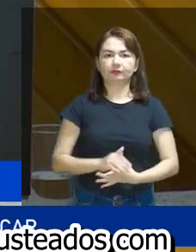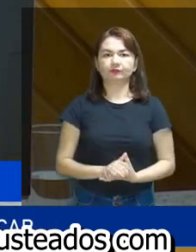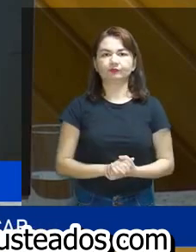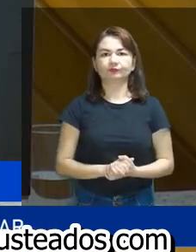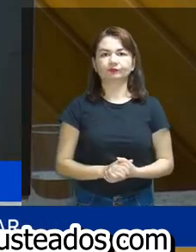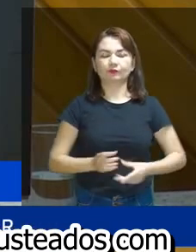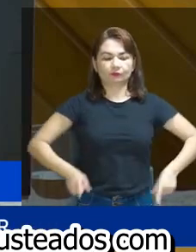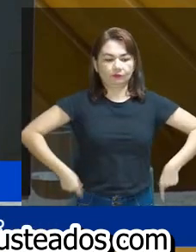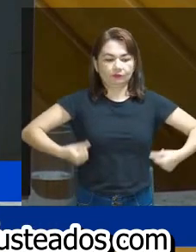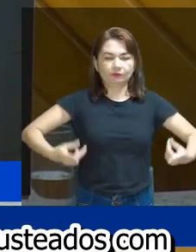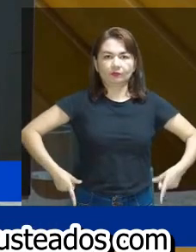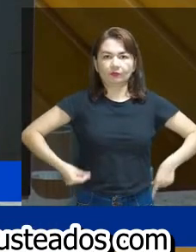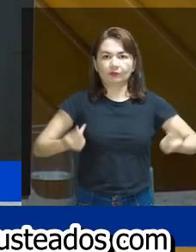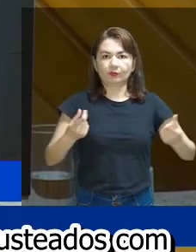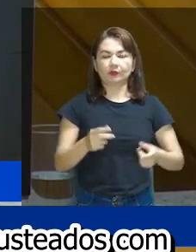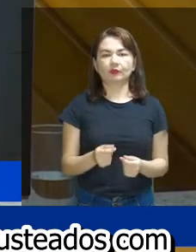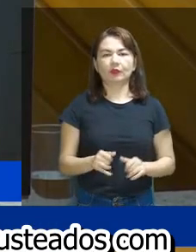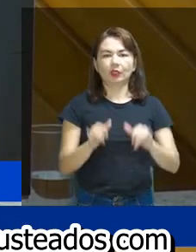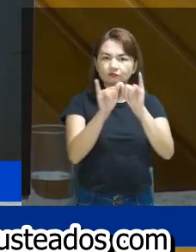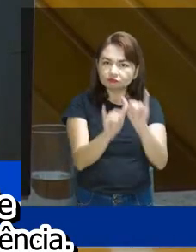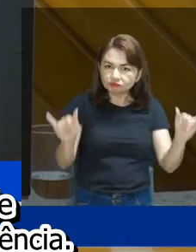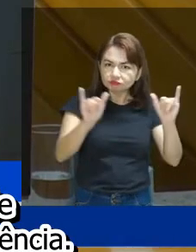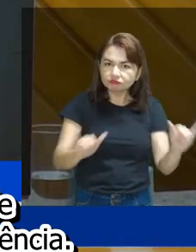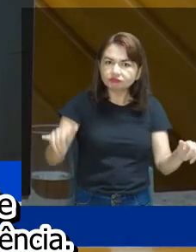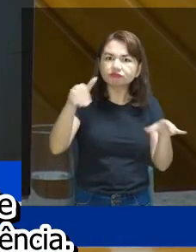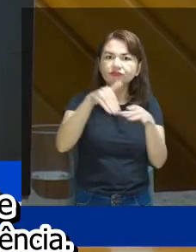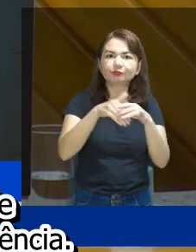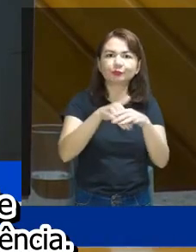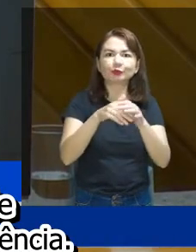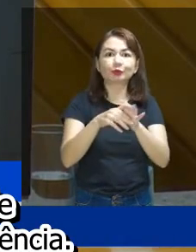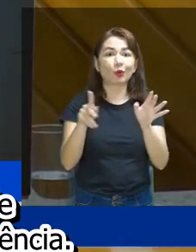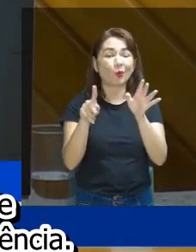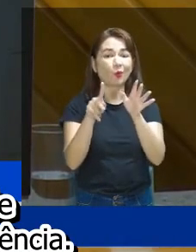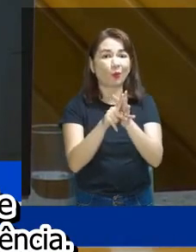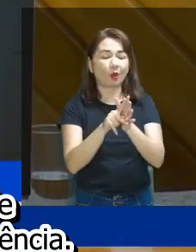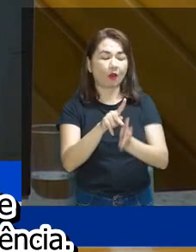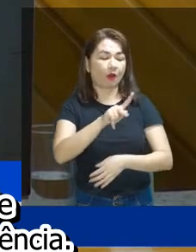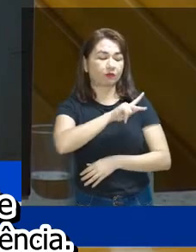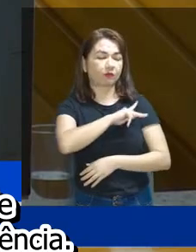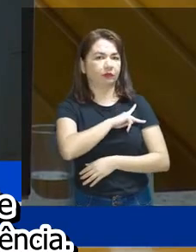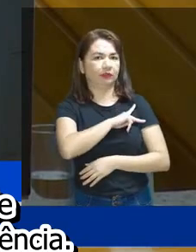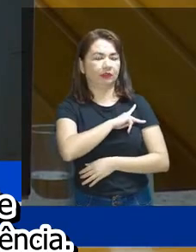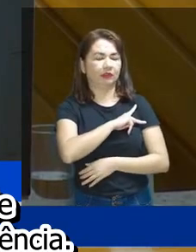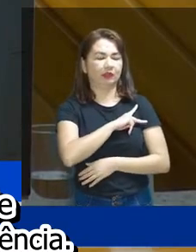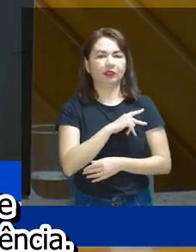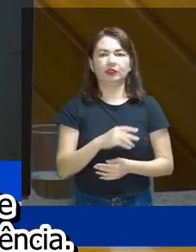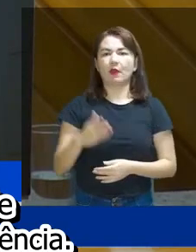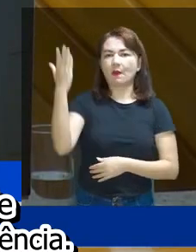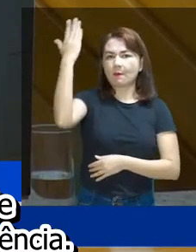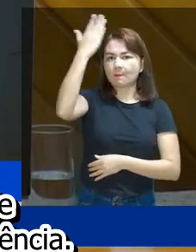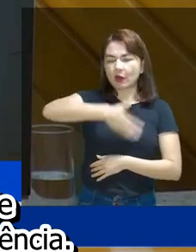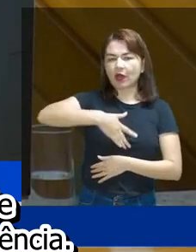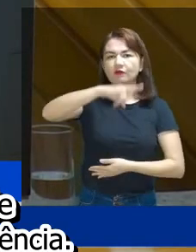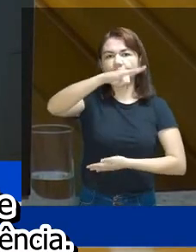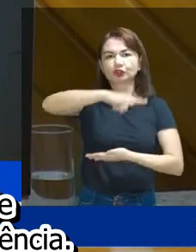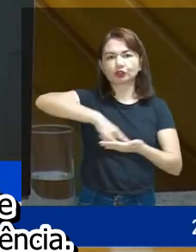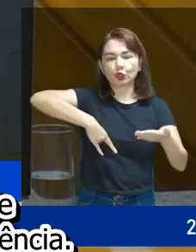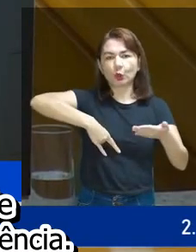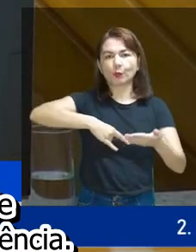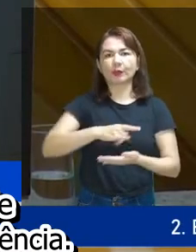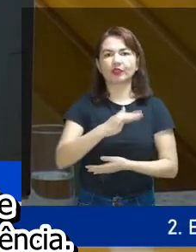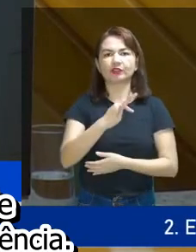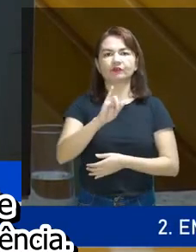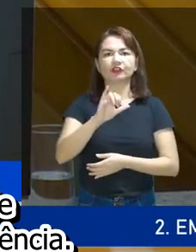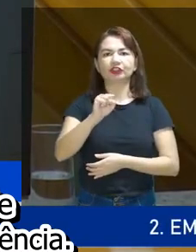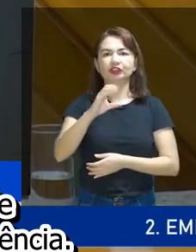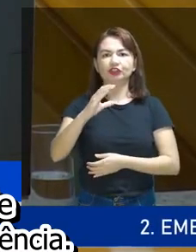regulares, gastos com serviços de militância, custeados com recursos públicos, comprovação por meio de documentos fiscais, imposição